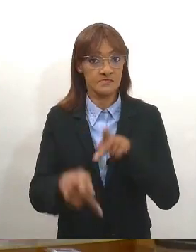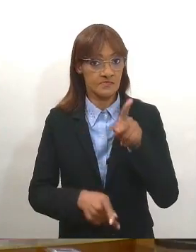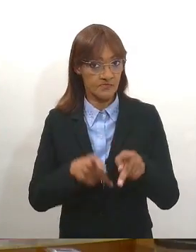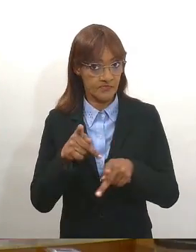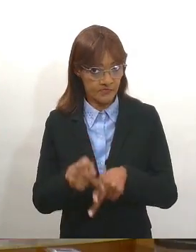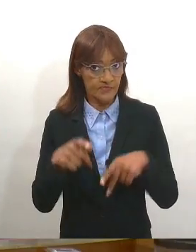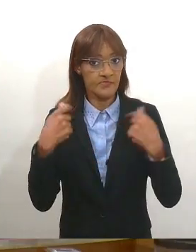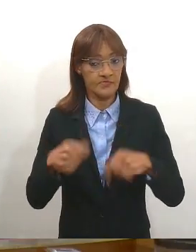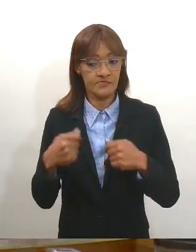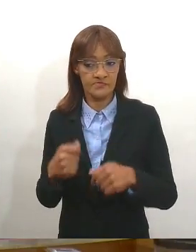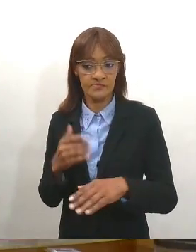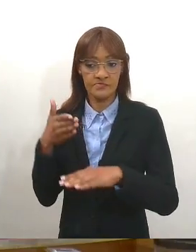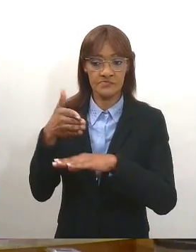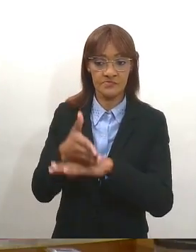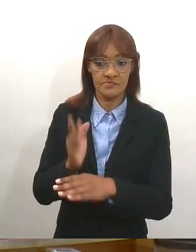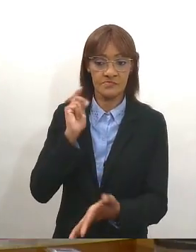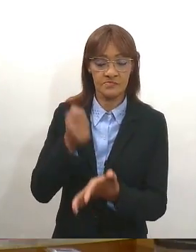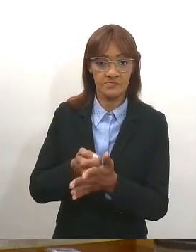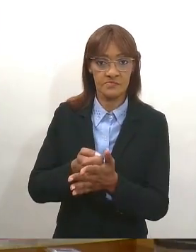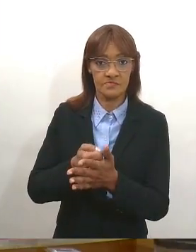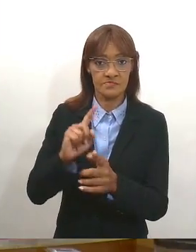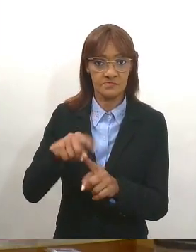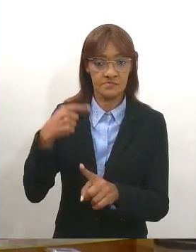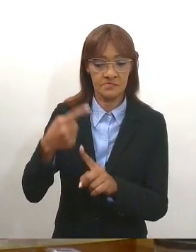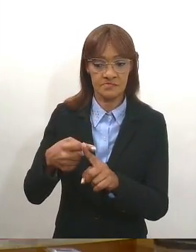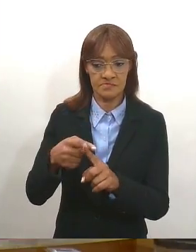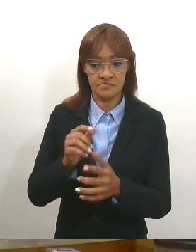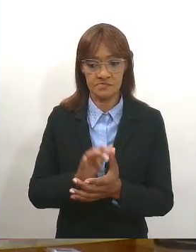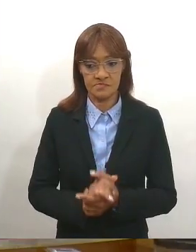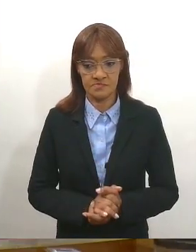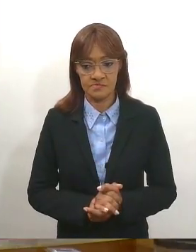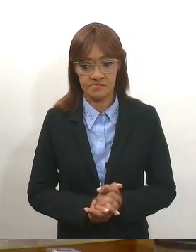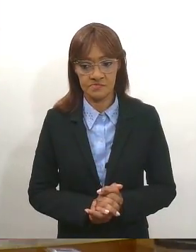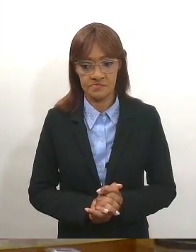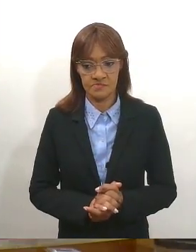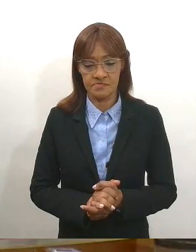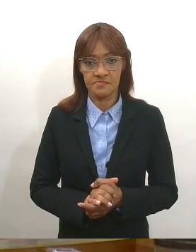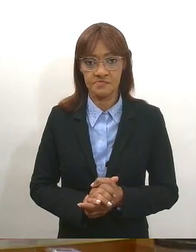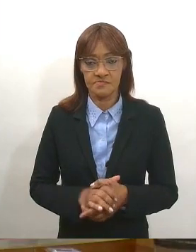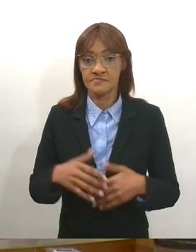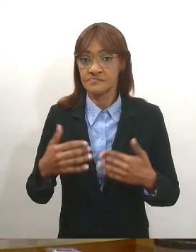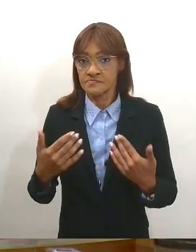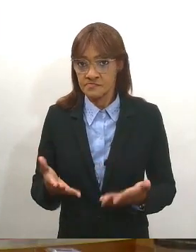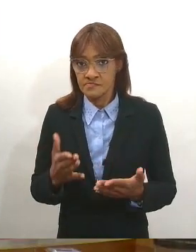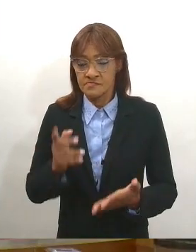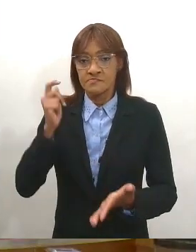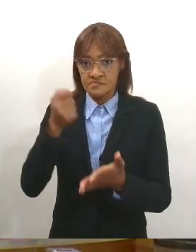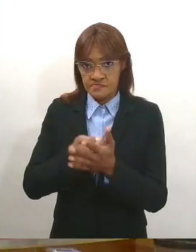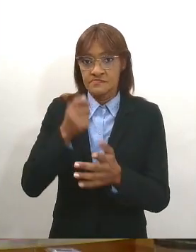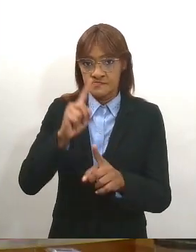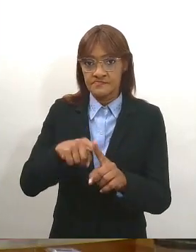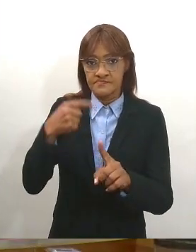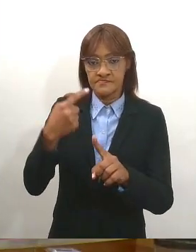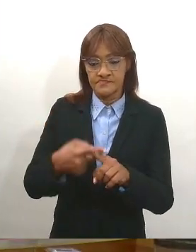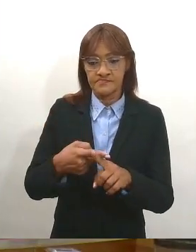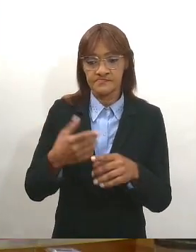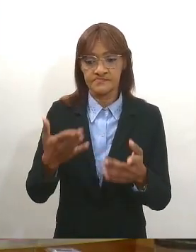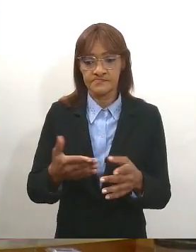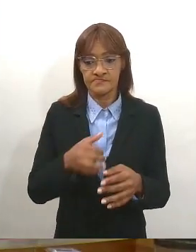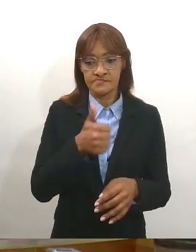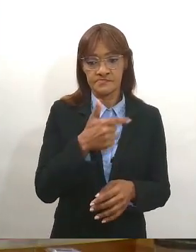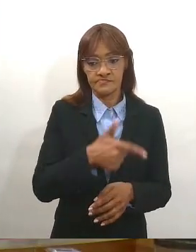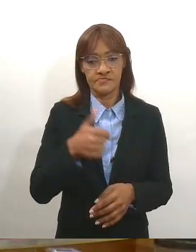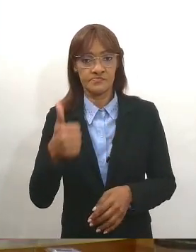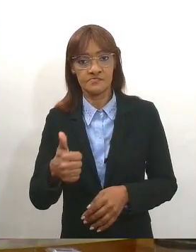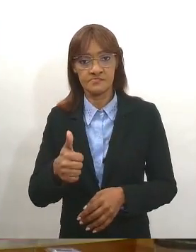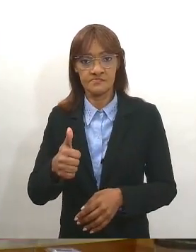Deputado, tem mais 2 minutos. Agradeço, presidente. Está pagando mais caro, como eu disse, sair de 121 milhões para 146 milhões em 10